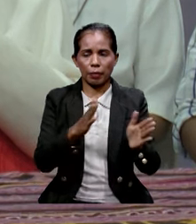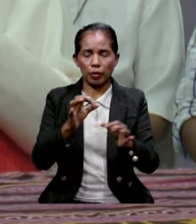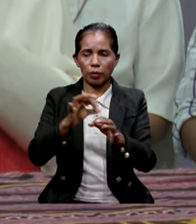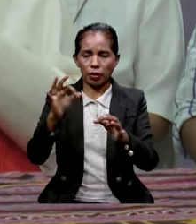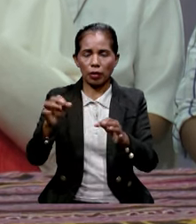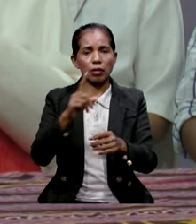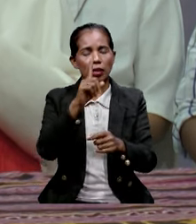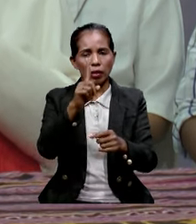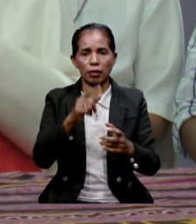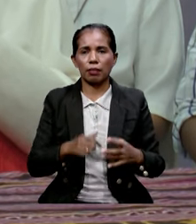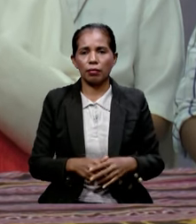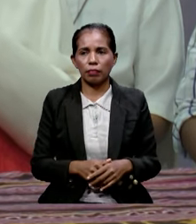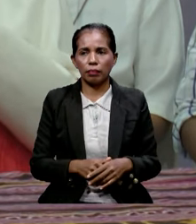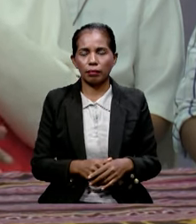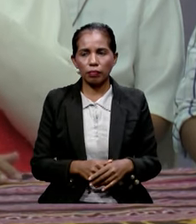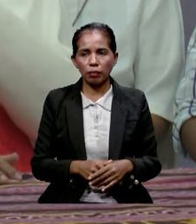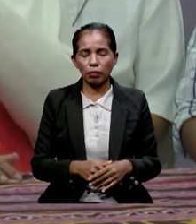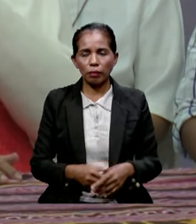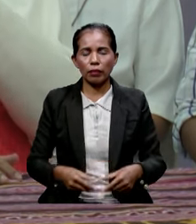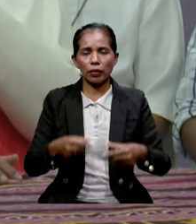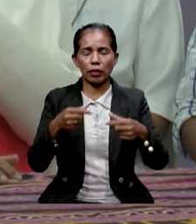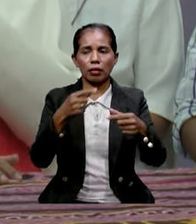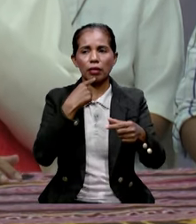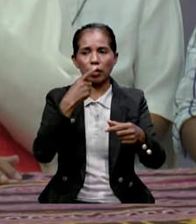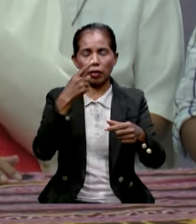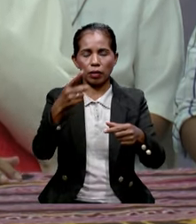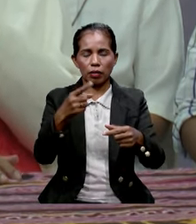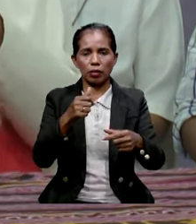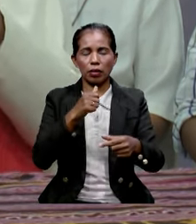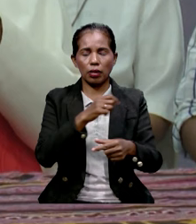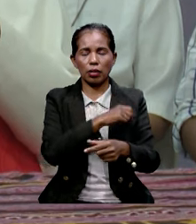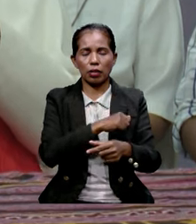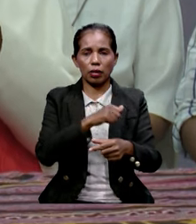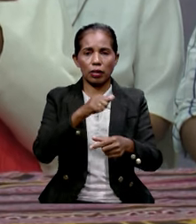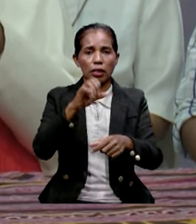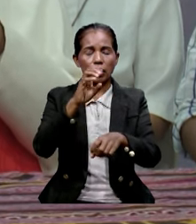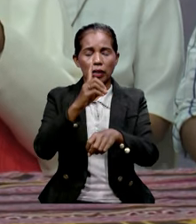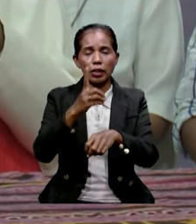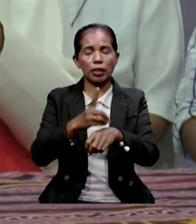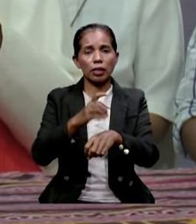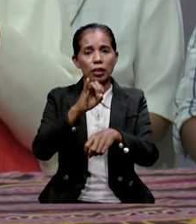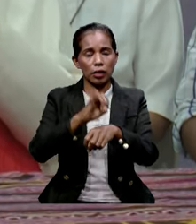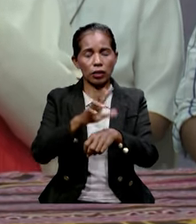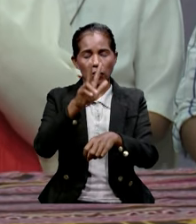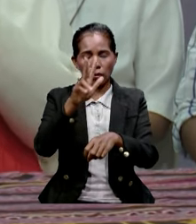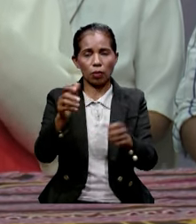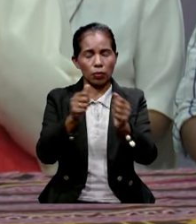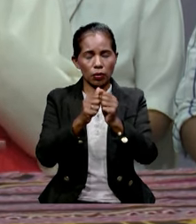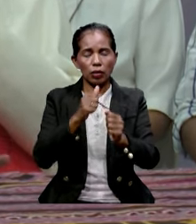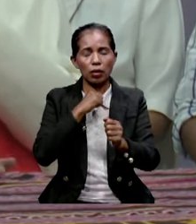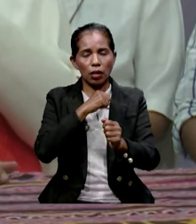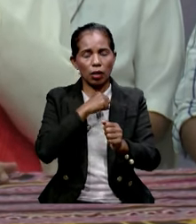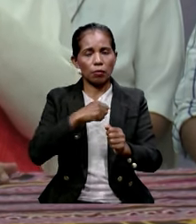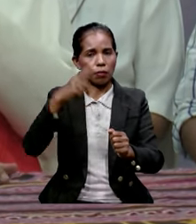mas. Encarrega a teona Bahia, Vigário Geral Toro, a do Vigário Geral Toro, Ramundo com padres, madres, outro, né? Via